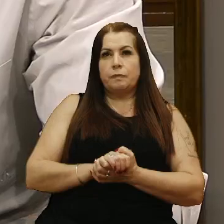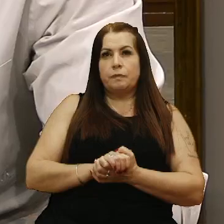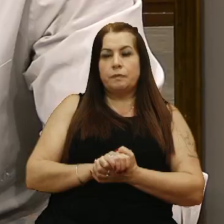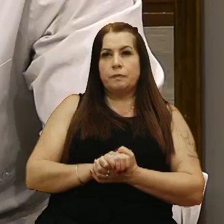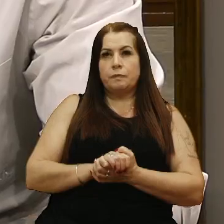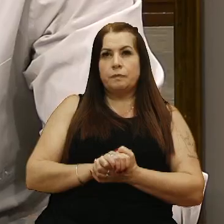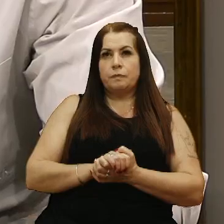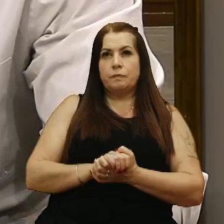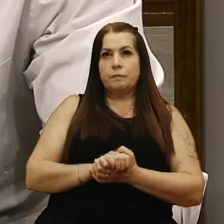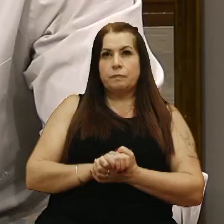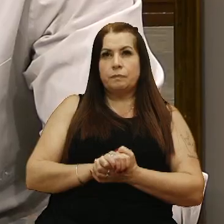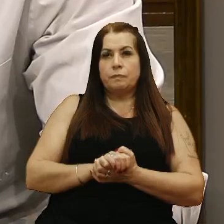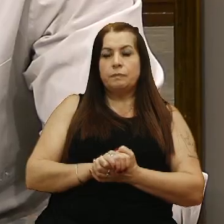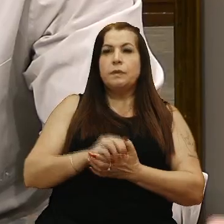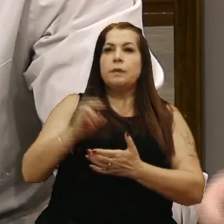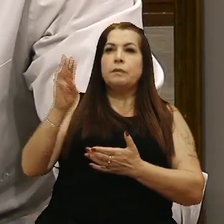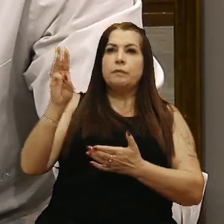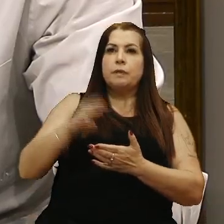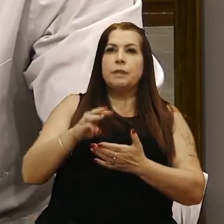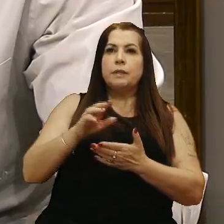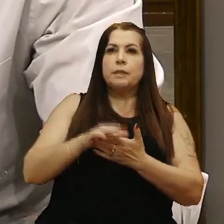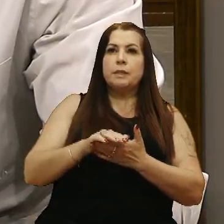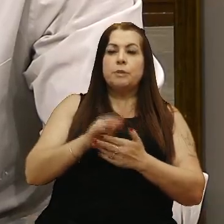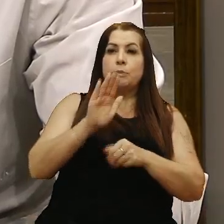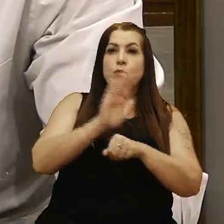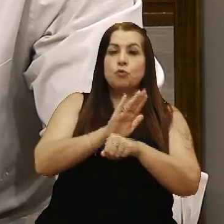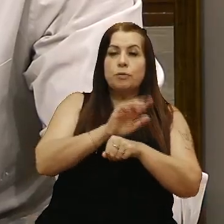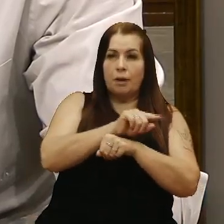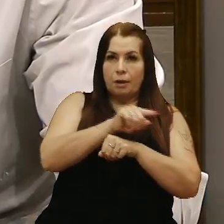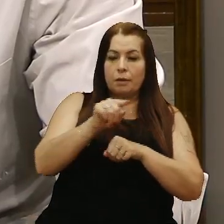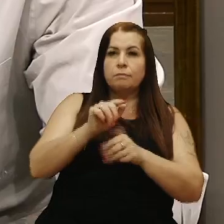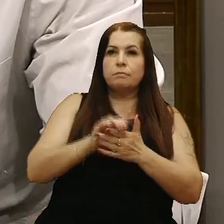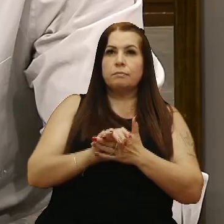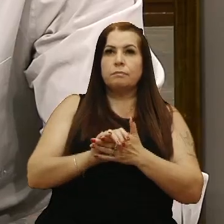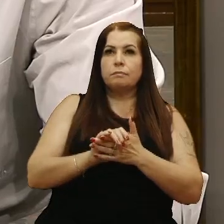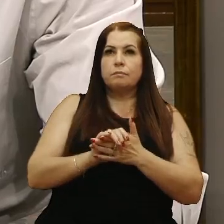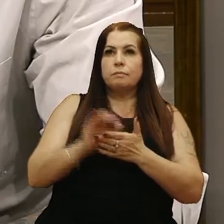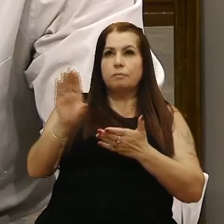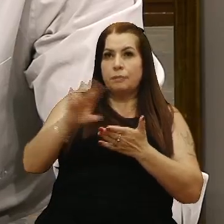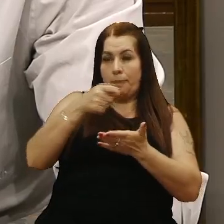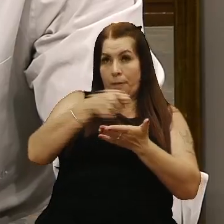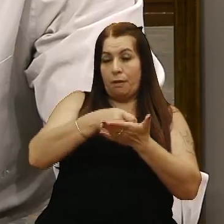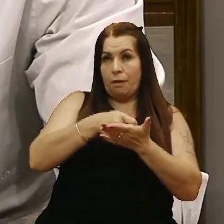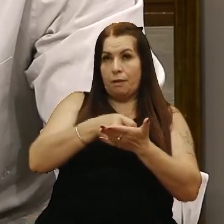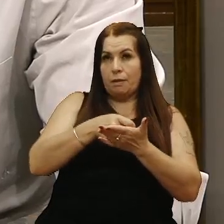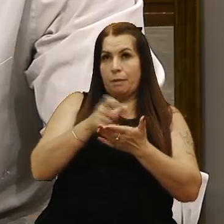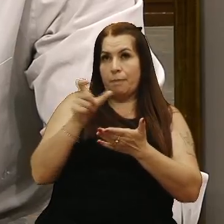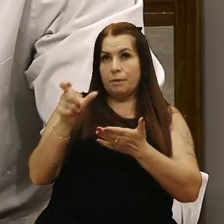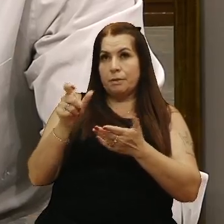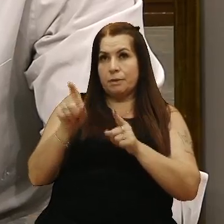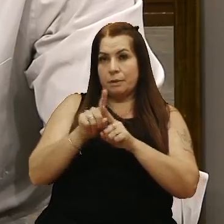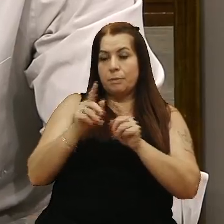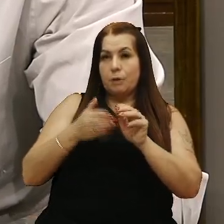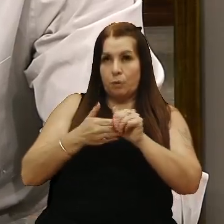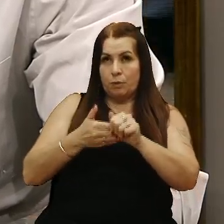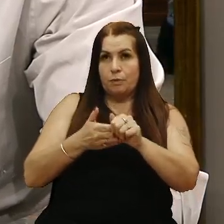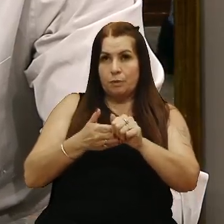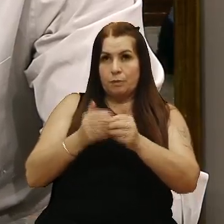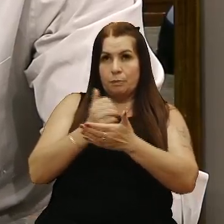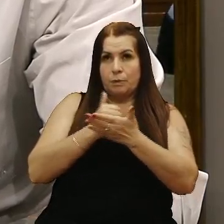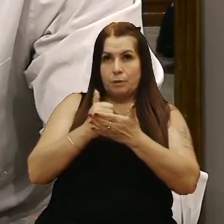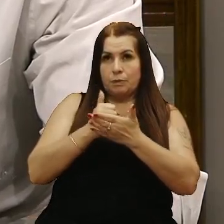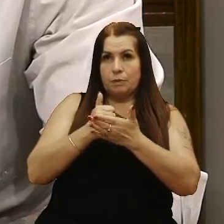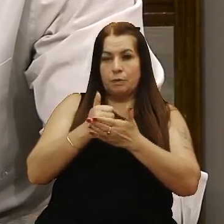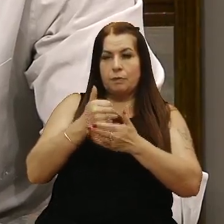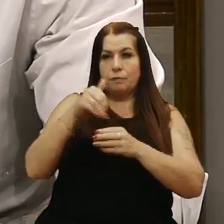repasse à Visat para auxiliar, né, no subsídio da passagem, orientamos a base do governo em